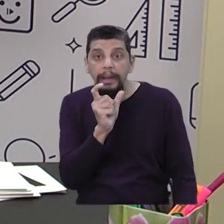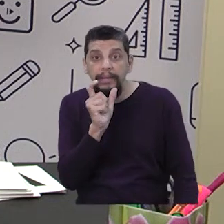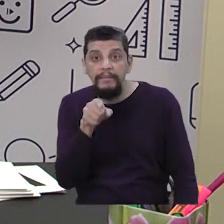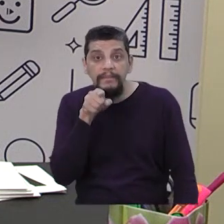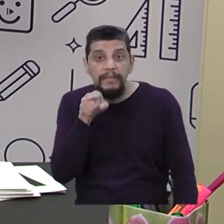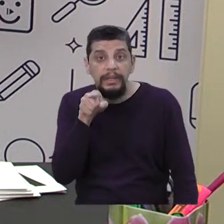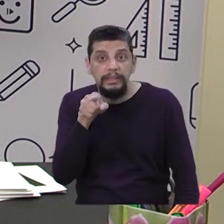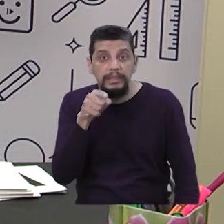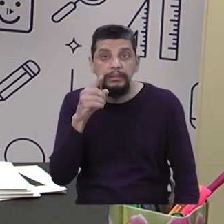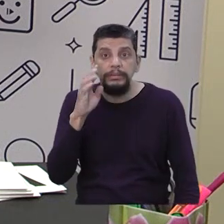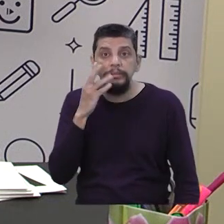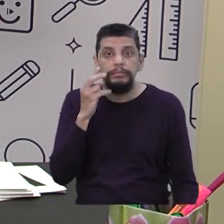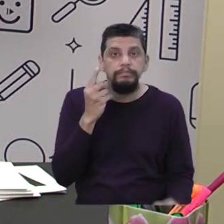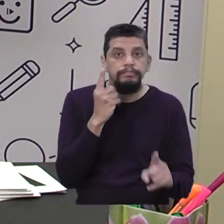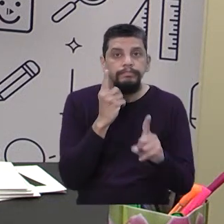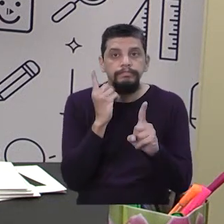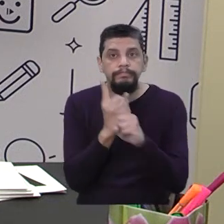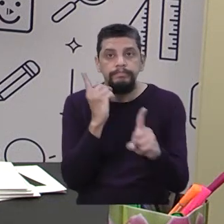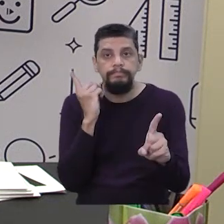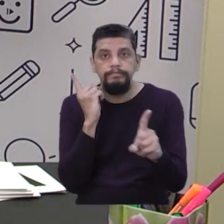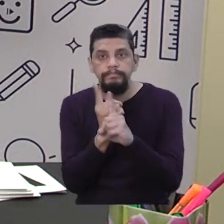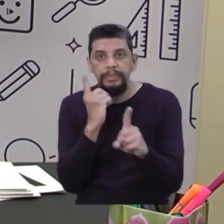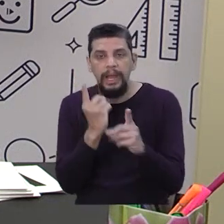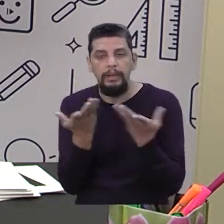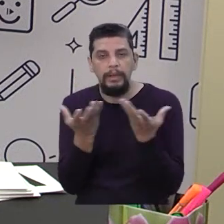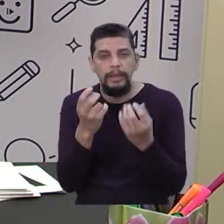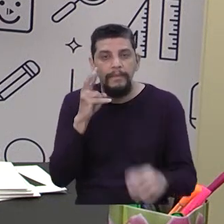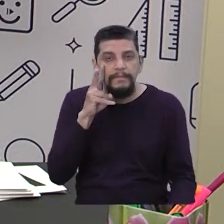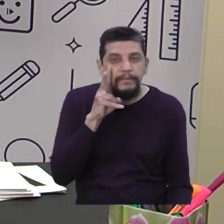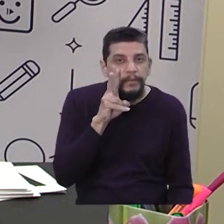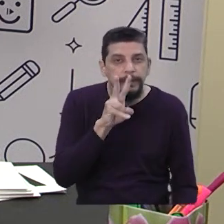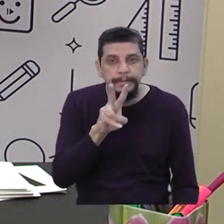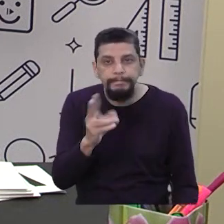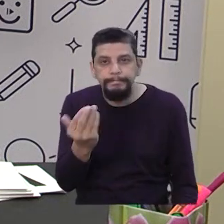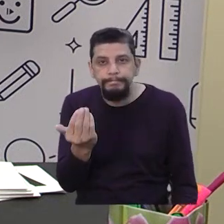a palavra que vocês descobriram? Agora eu quero ouvir, hein?